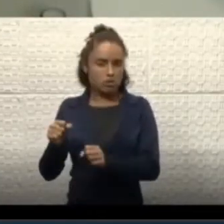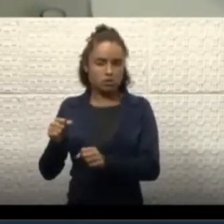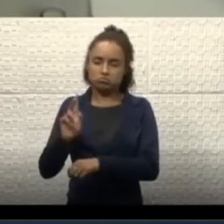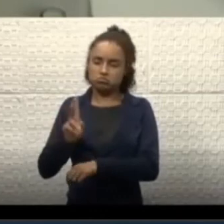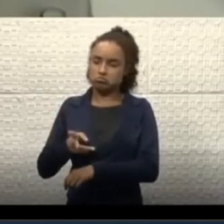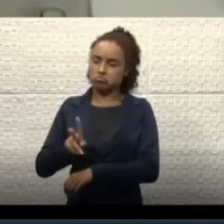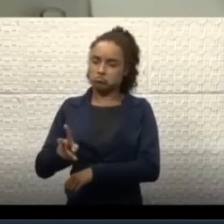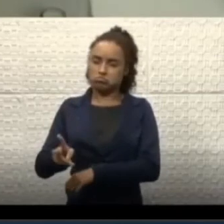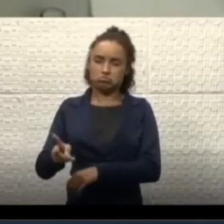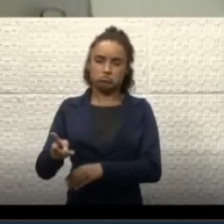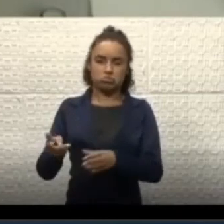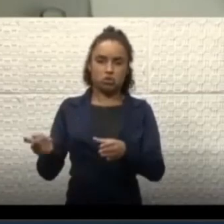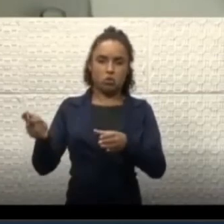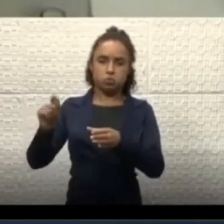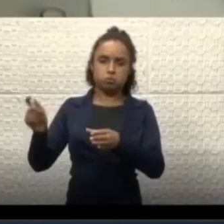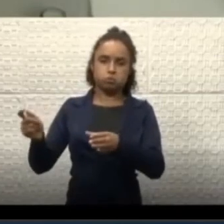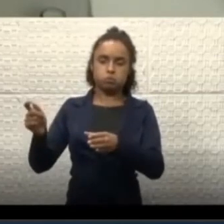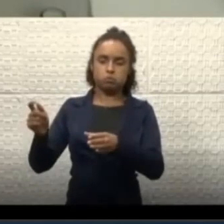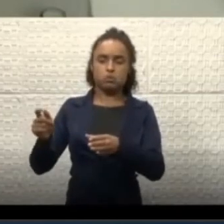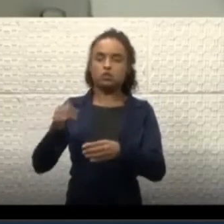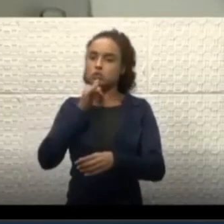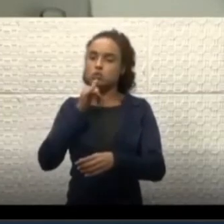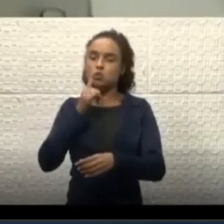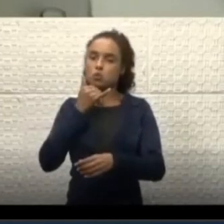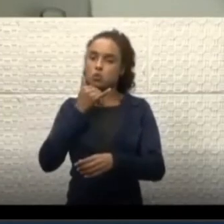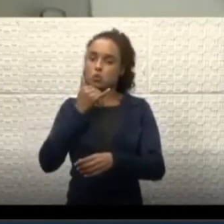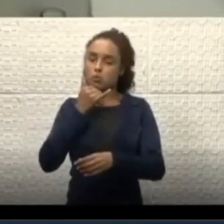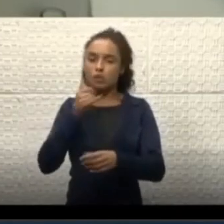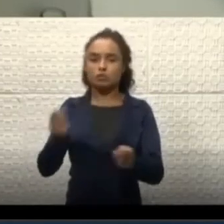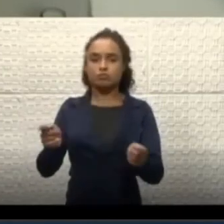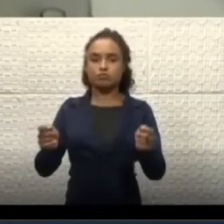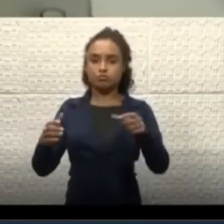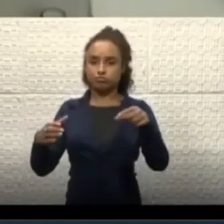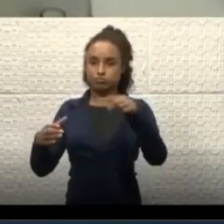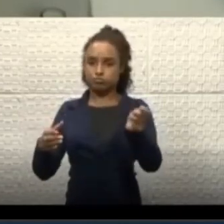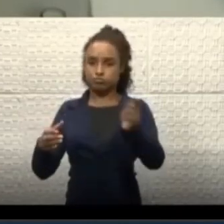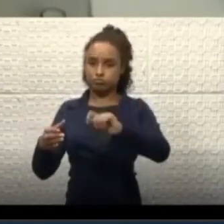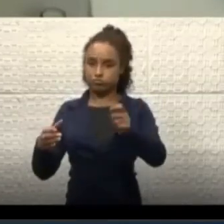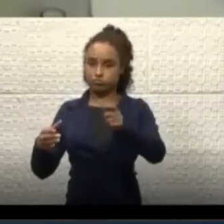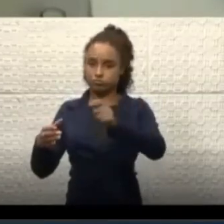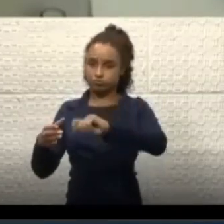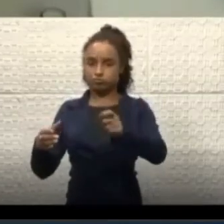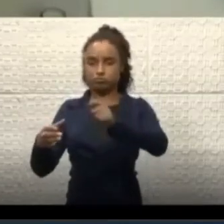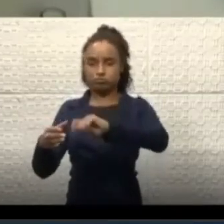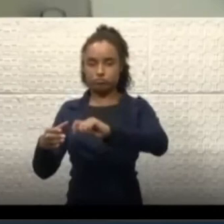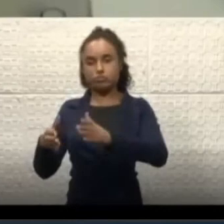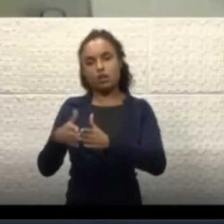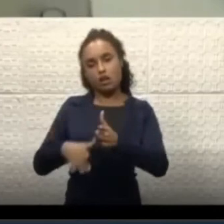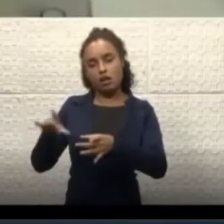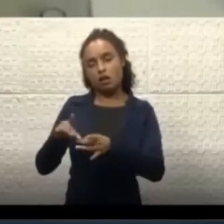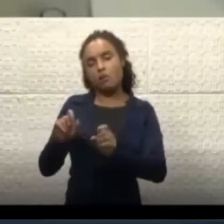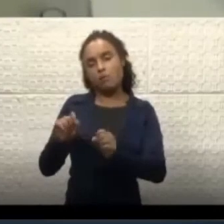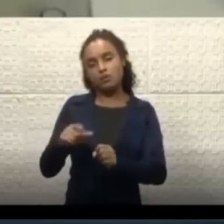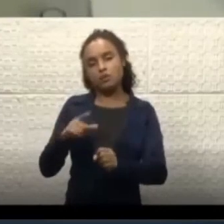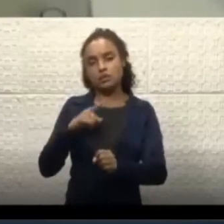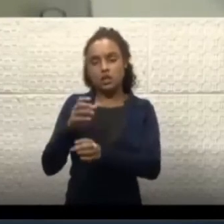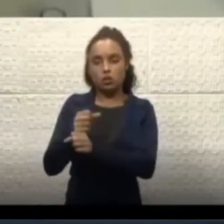continuar colocando, porque não há possibilidade de que uma espátula dessa vá chegar ao total.